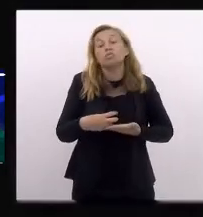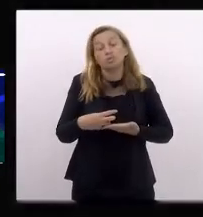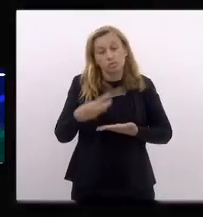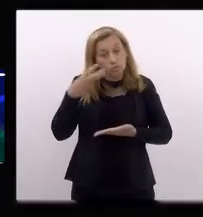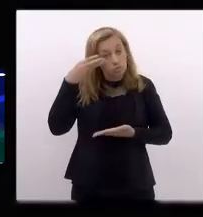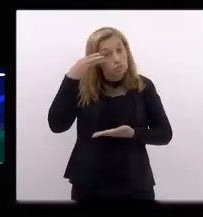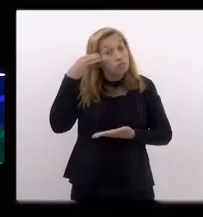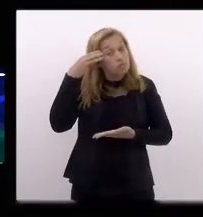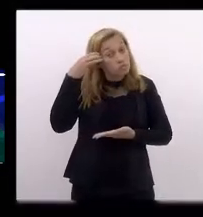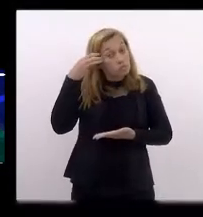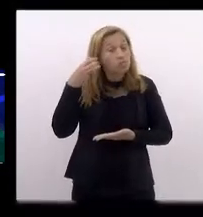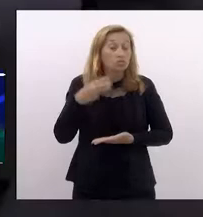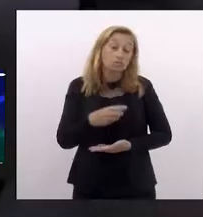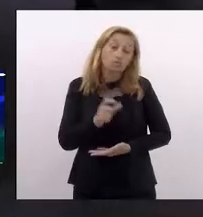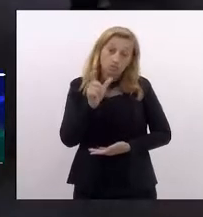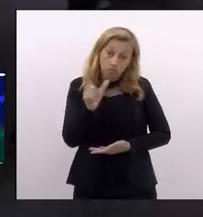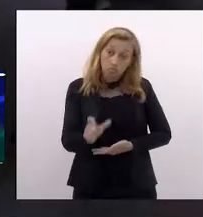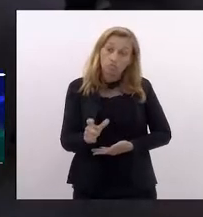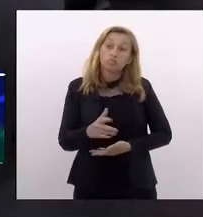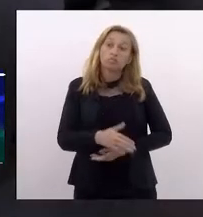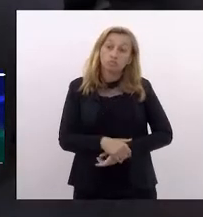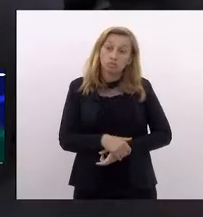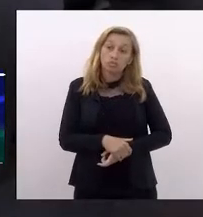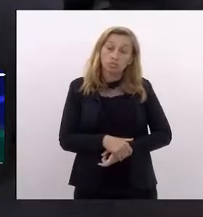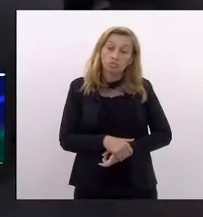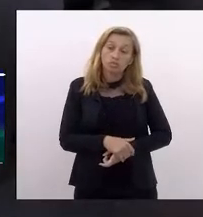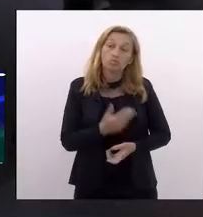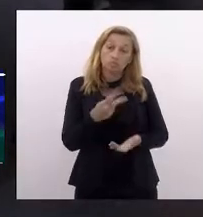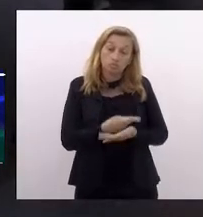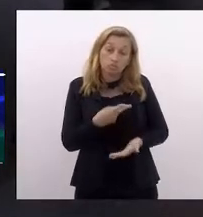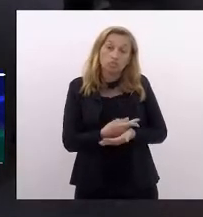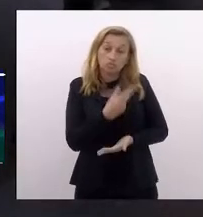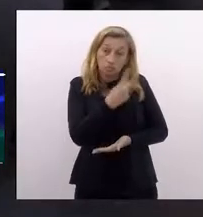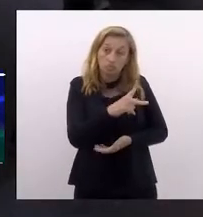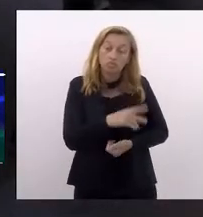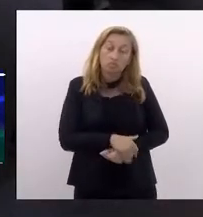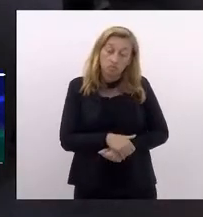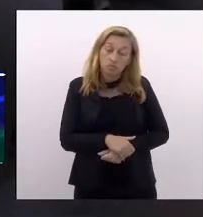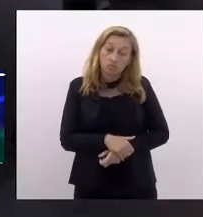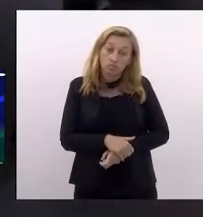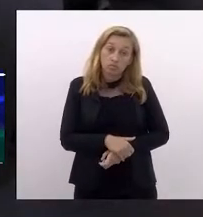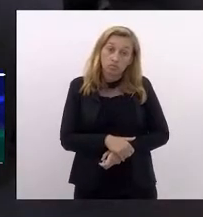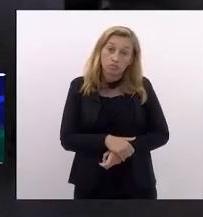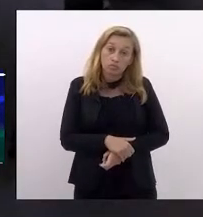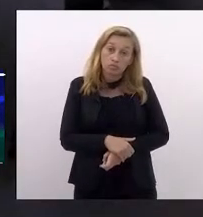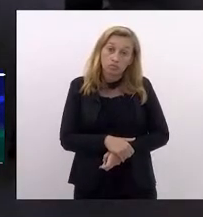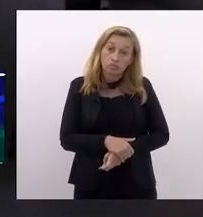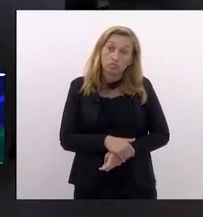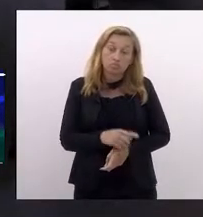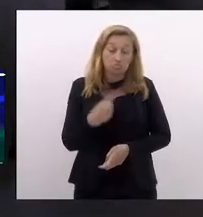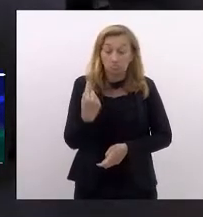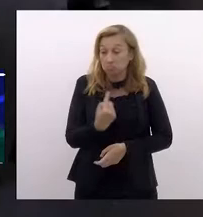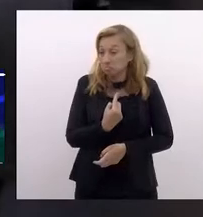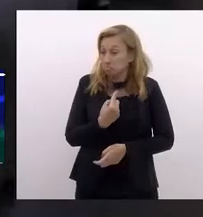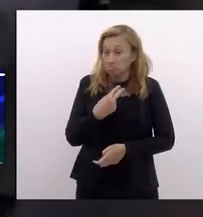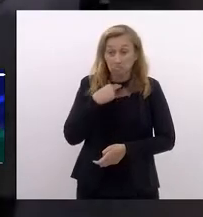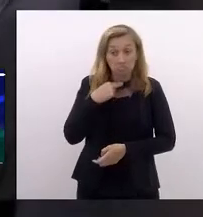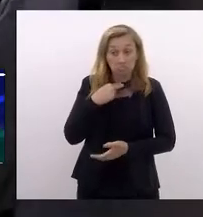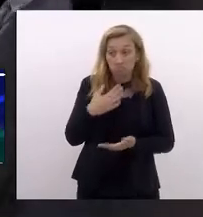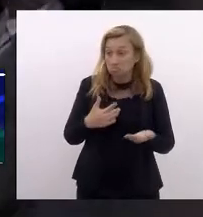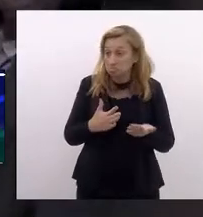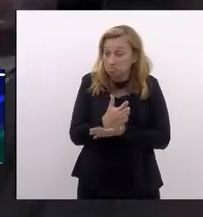o benefício por conta das improbidades de maneira nenhuma nós poderíamos